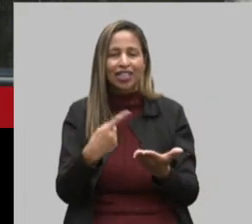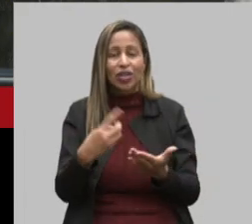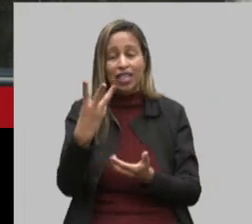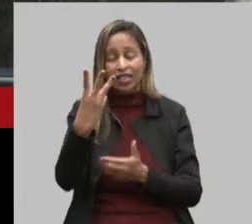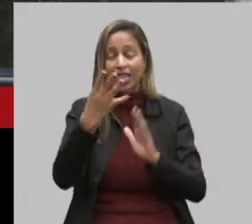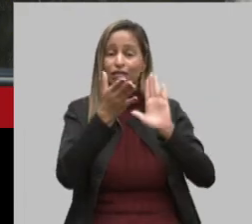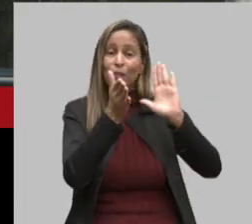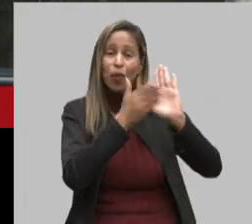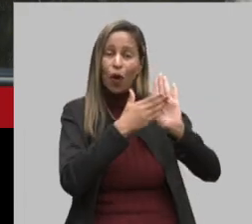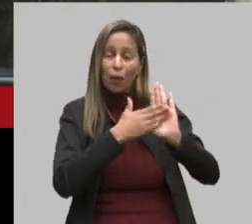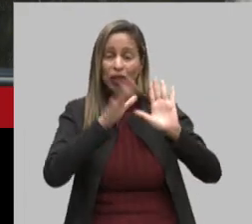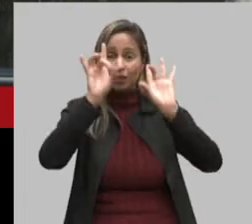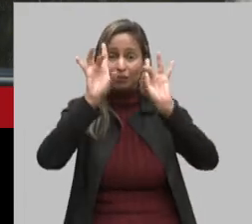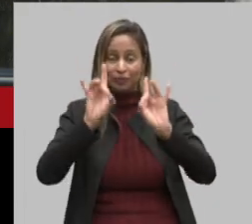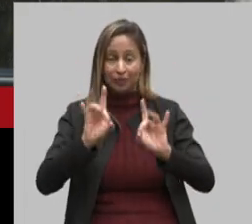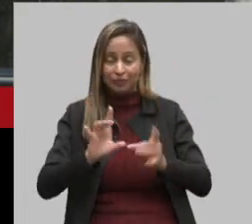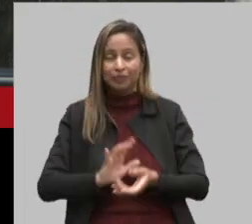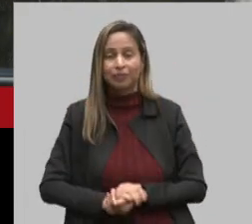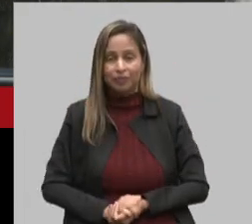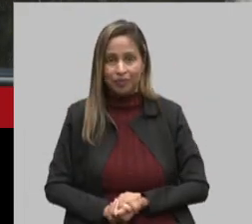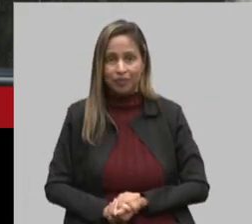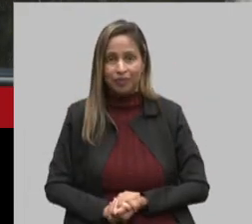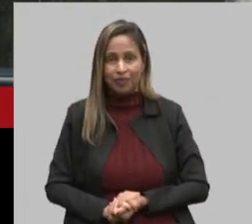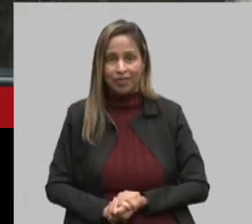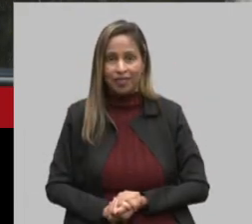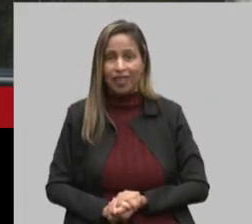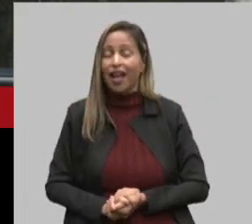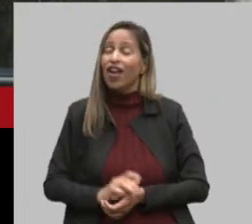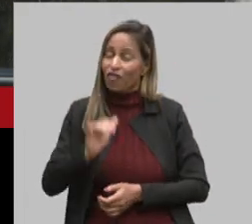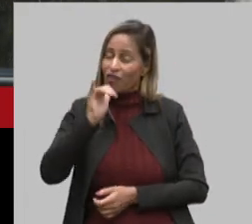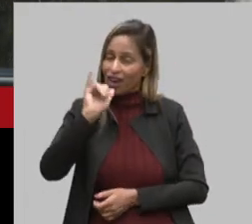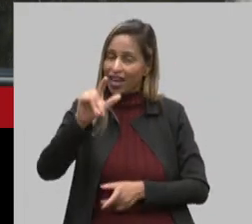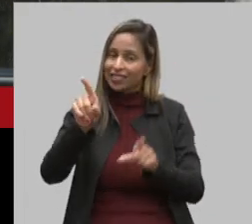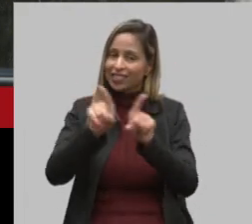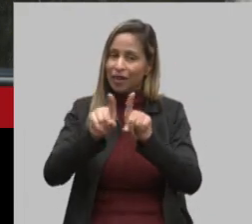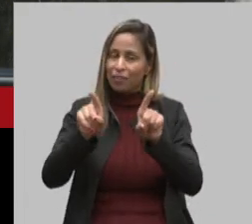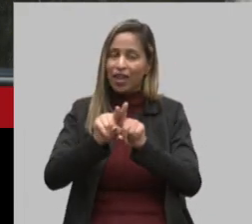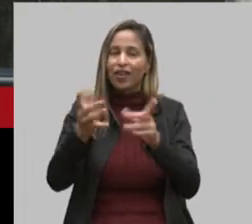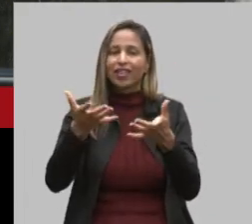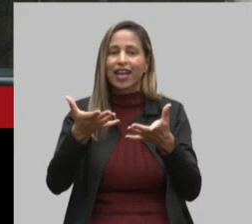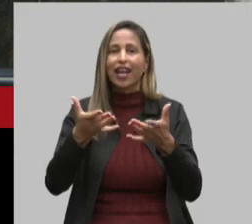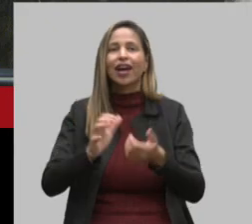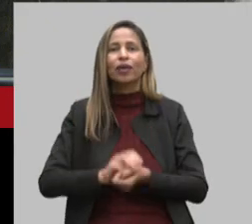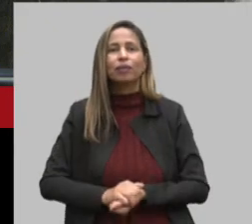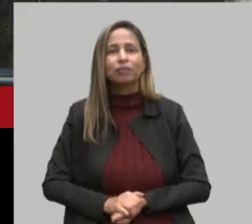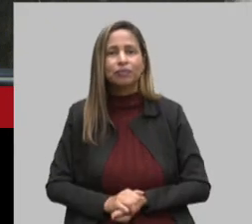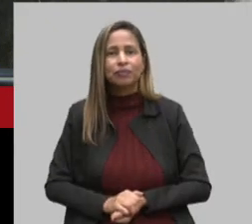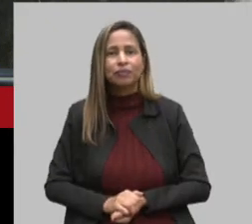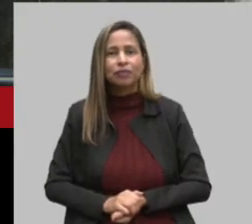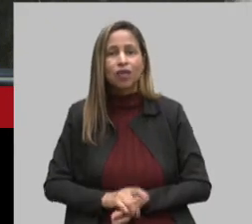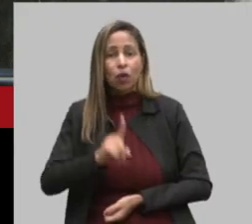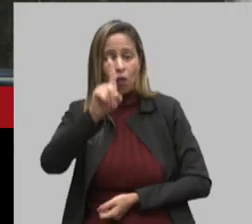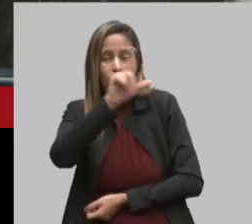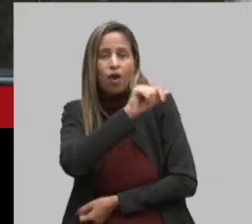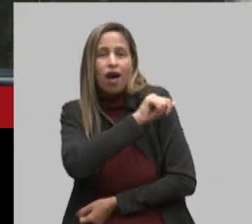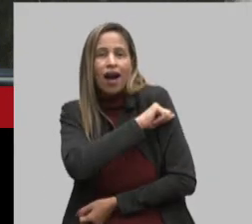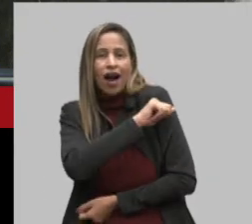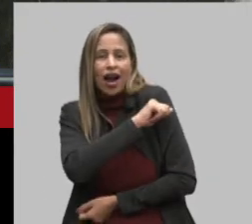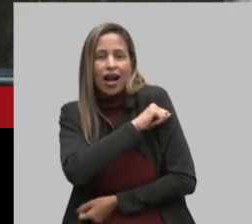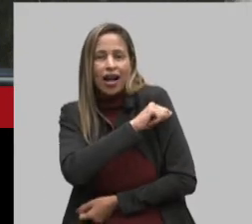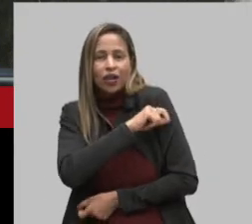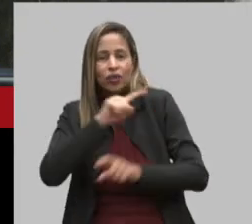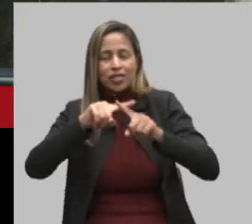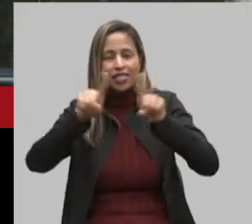priorizadas eh e eu não posso terminar minha fala e eu quero fazer menção a um aluno que esteve na sala